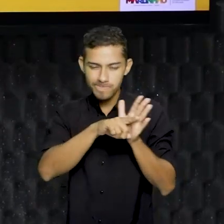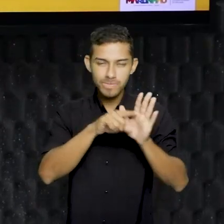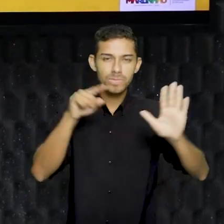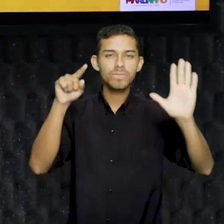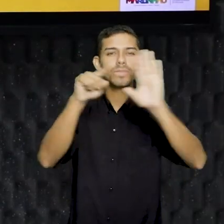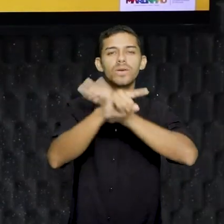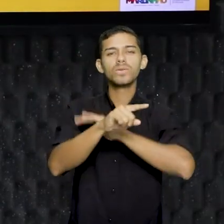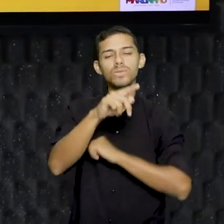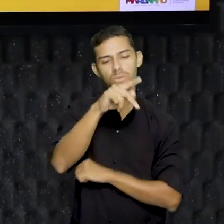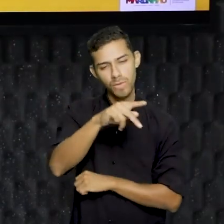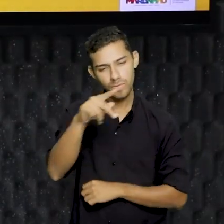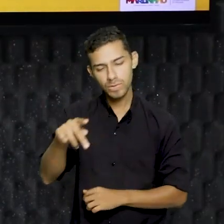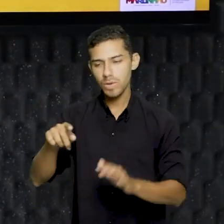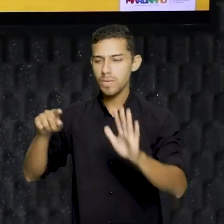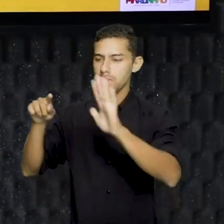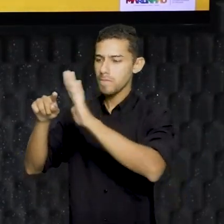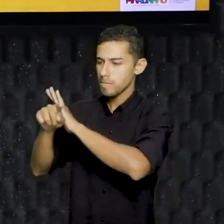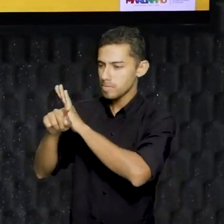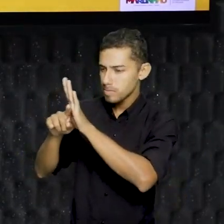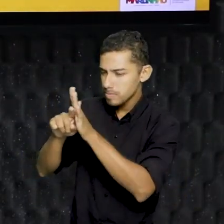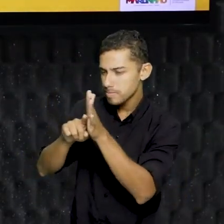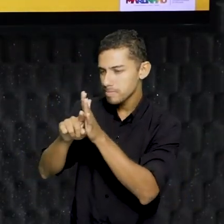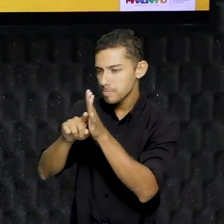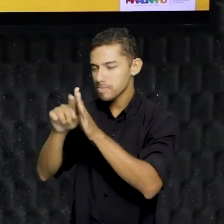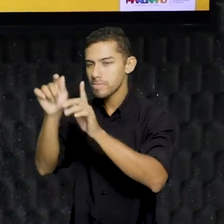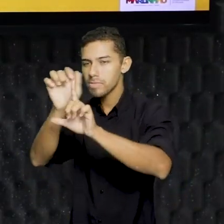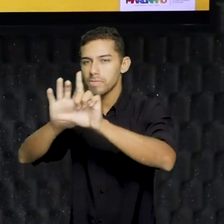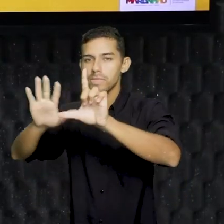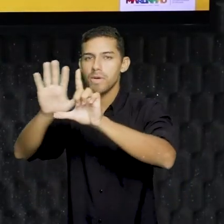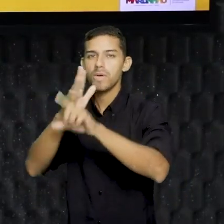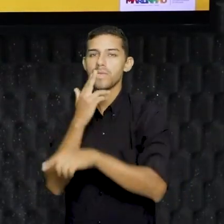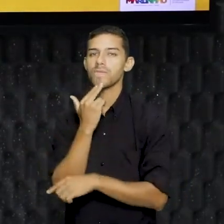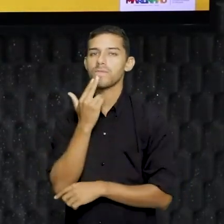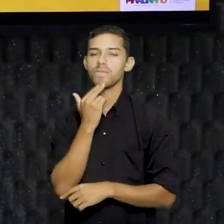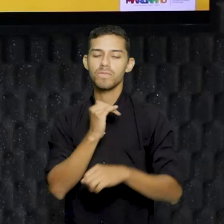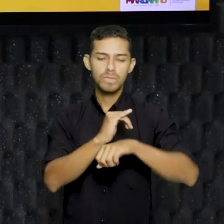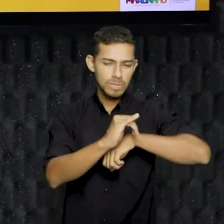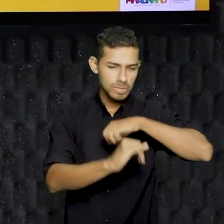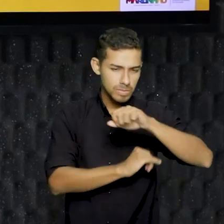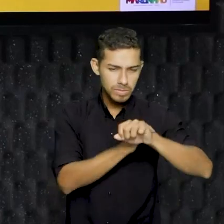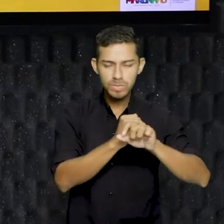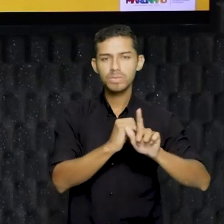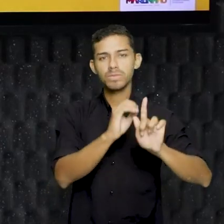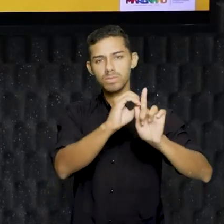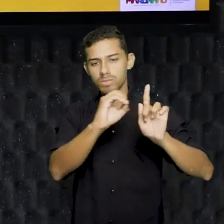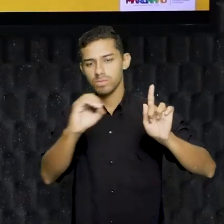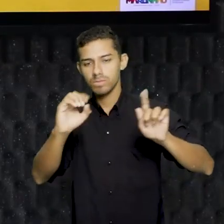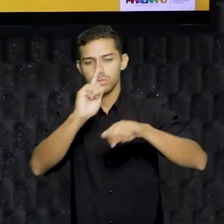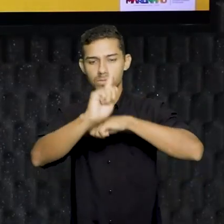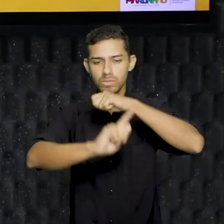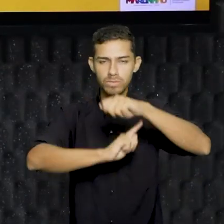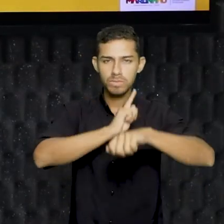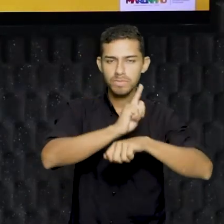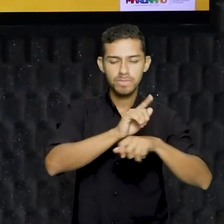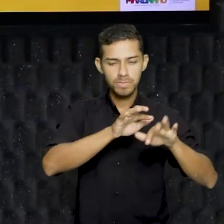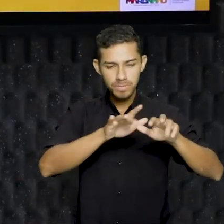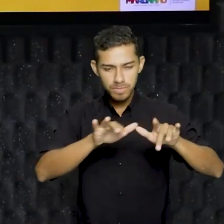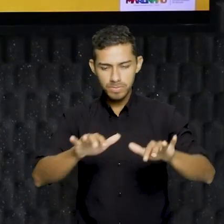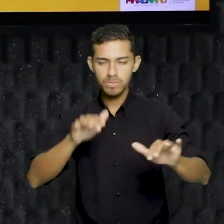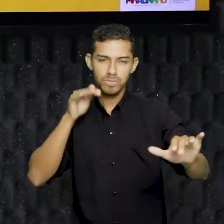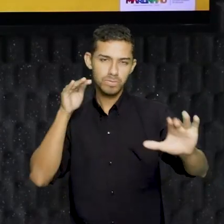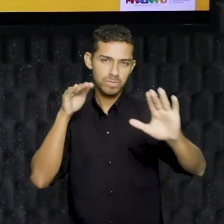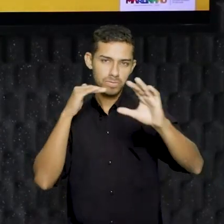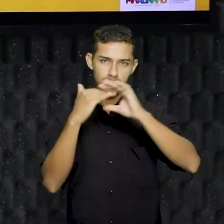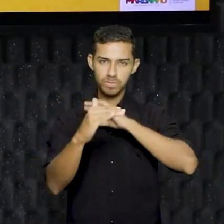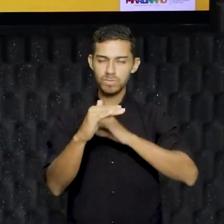pesquisa aqui mais na plataforma Gonçalves vá na internet em geral ou então traga aqui para gente mande mensagem que a gente tem o